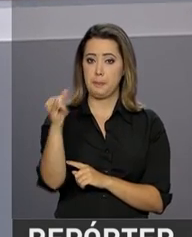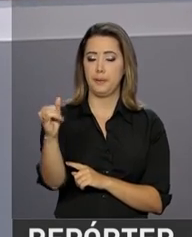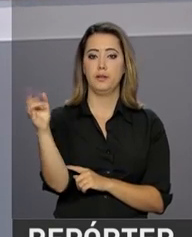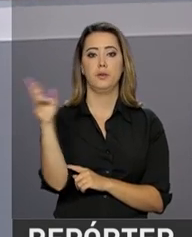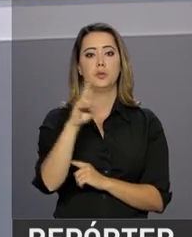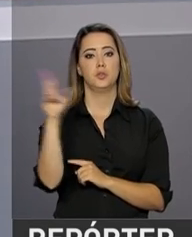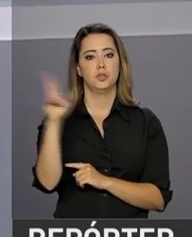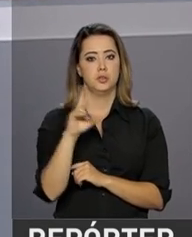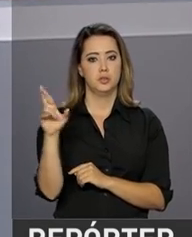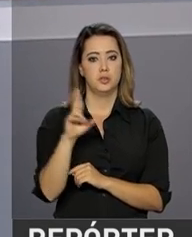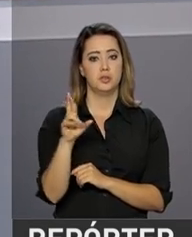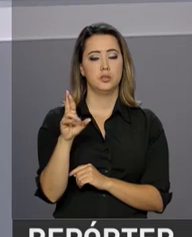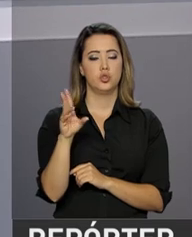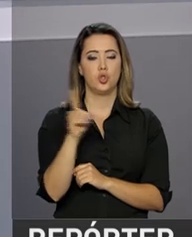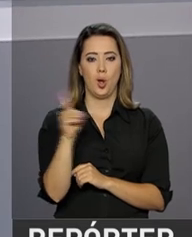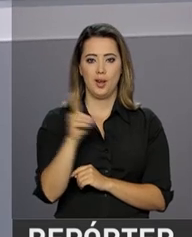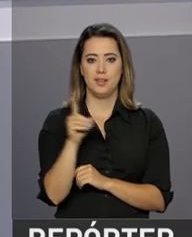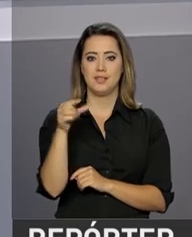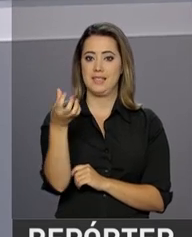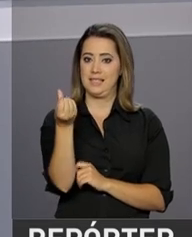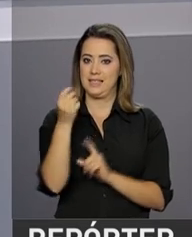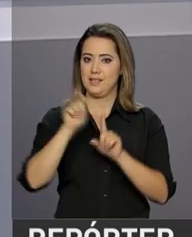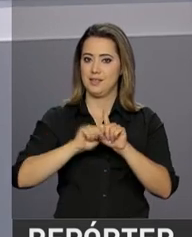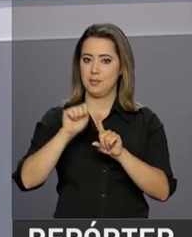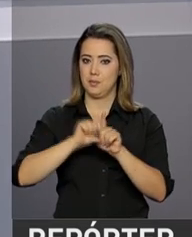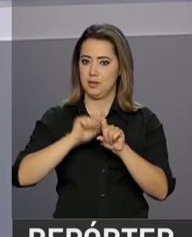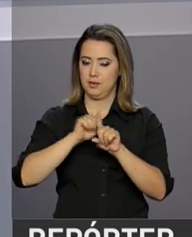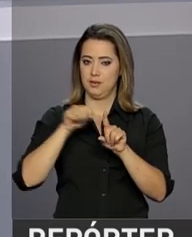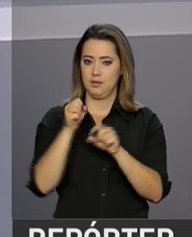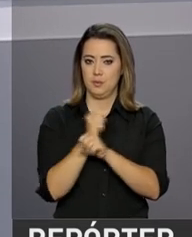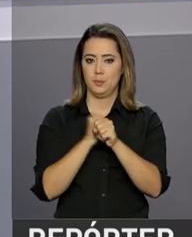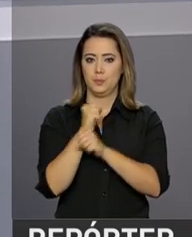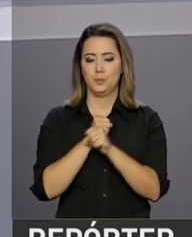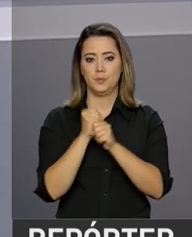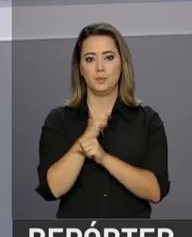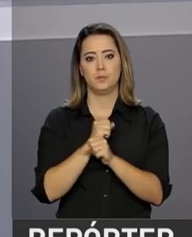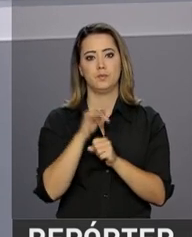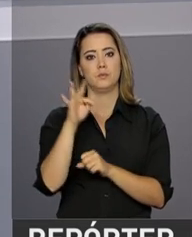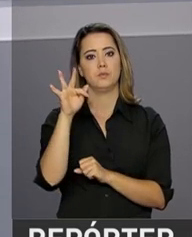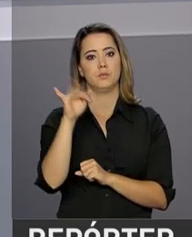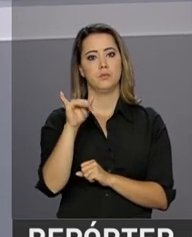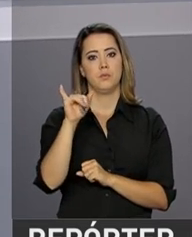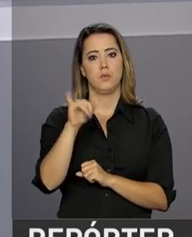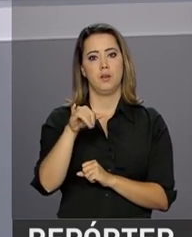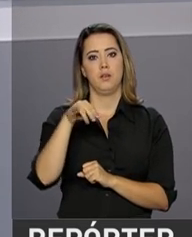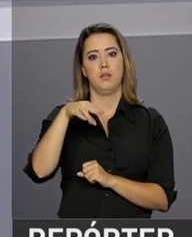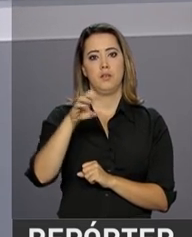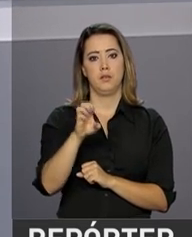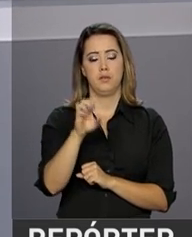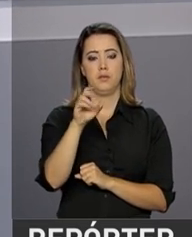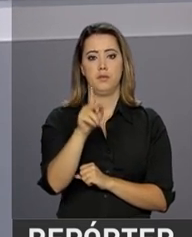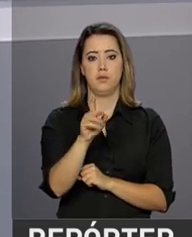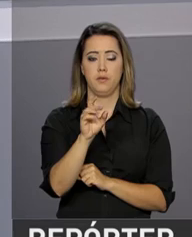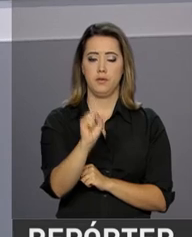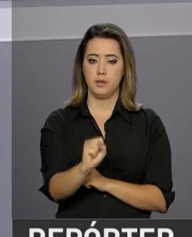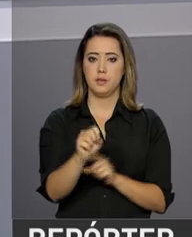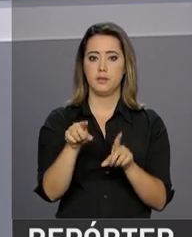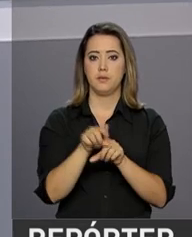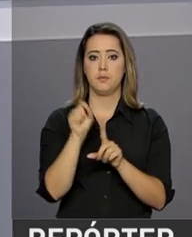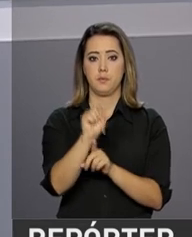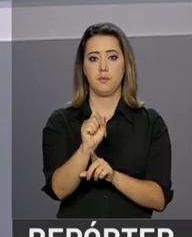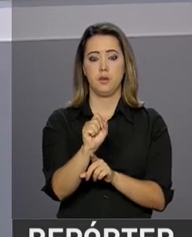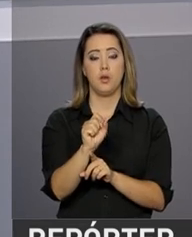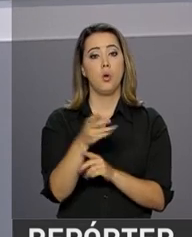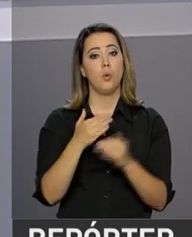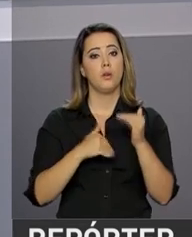Dólares nos primeiros se meses deste ano de acordo com a Federação das indústrias do Estado de São Paulo o crescimento das